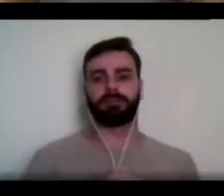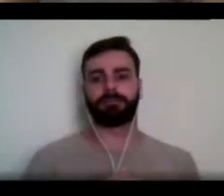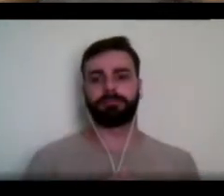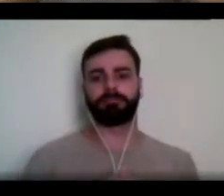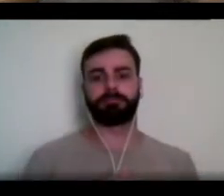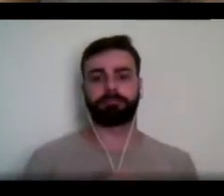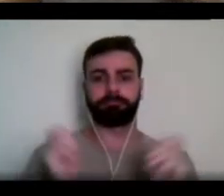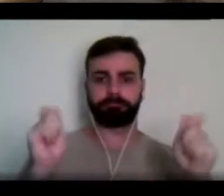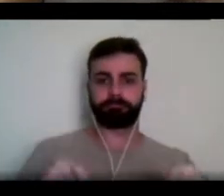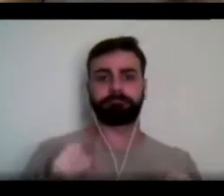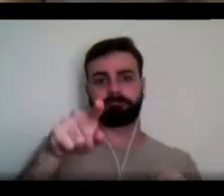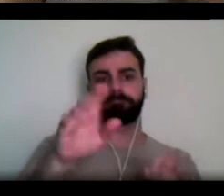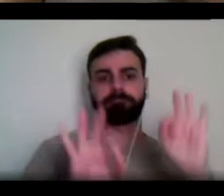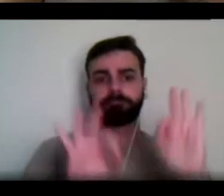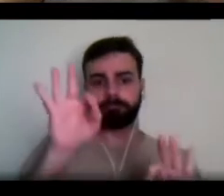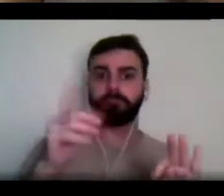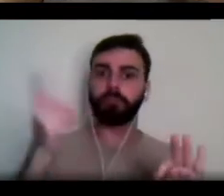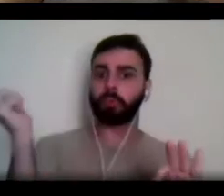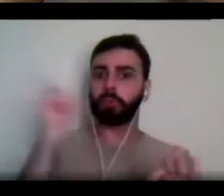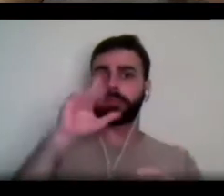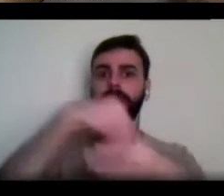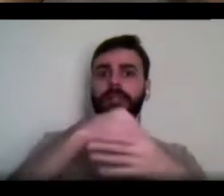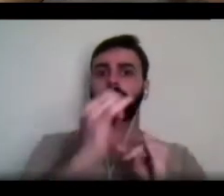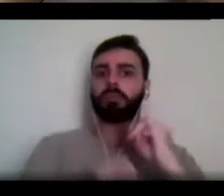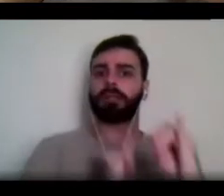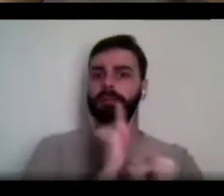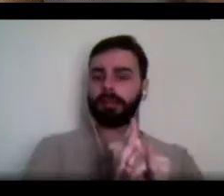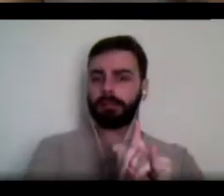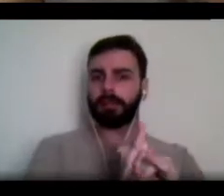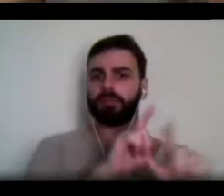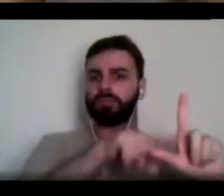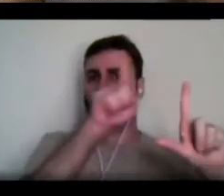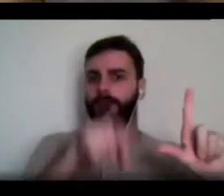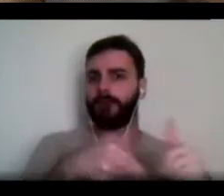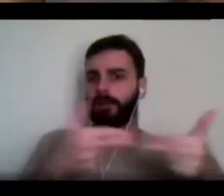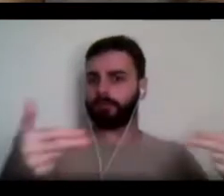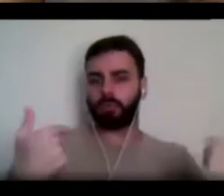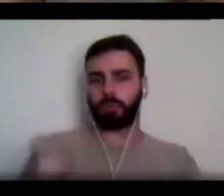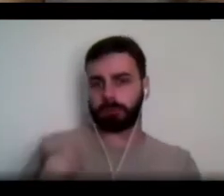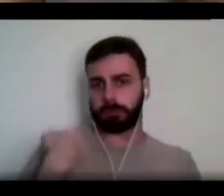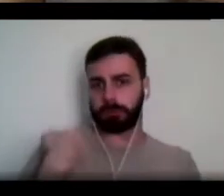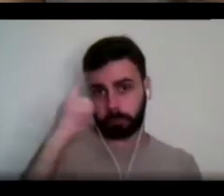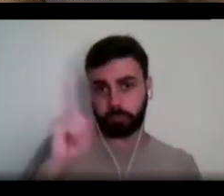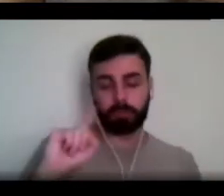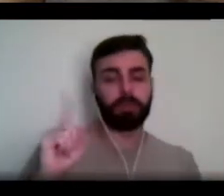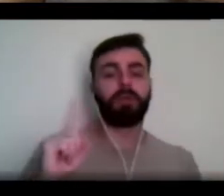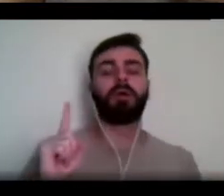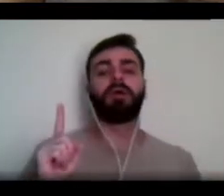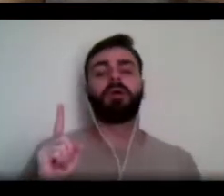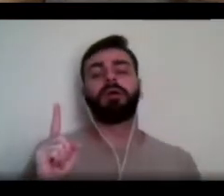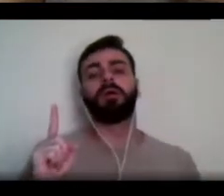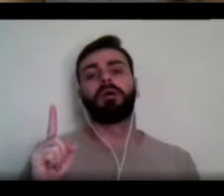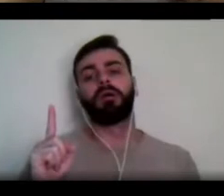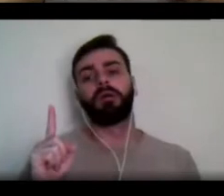esse plot online, tá? Eu não sei se ele...